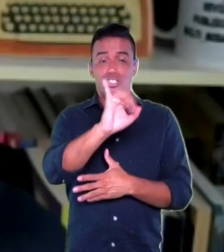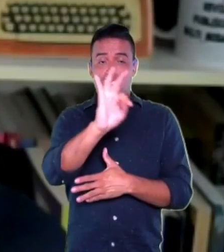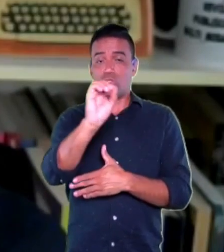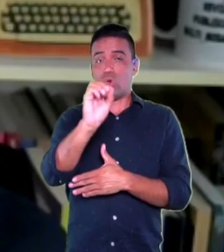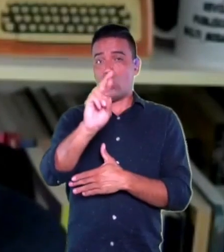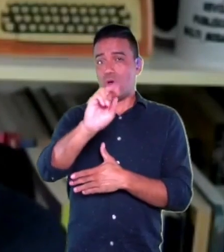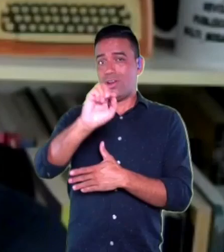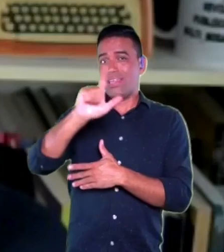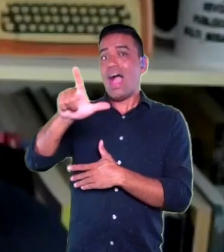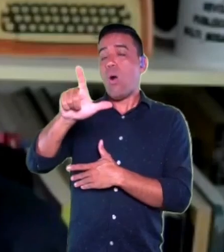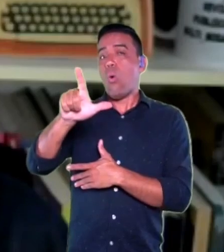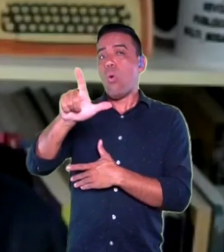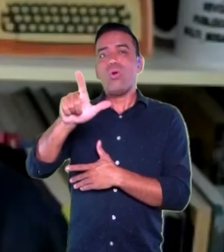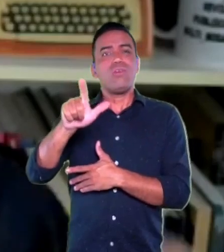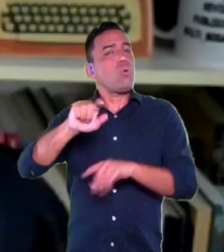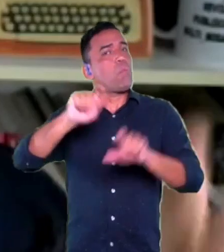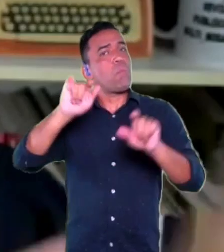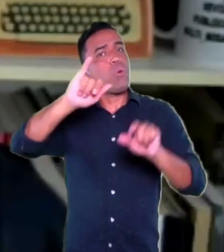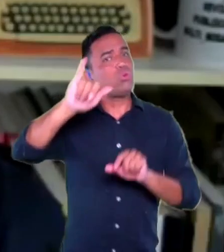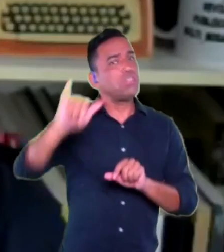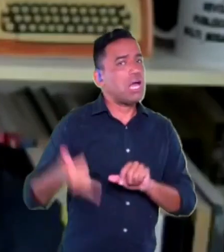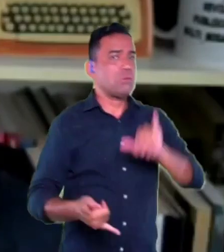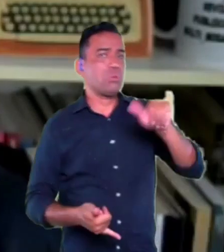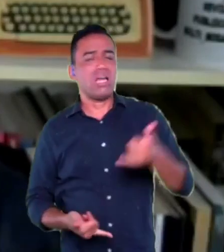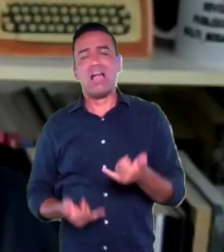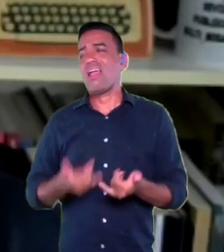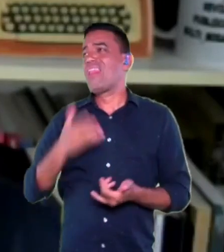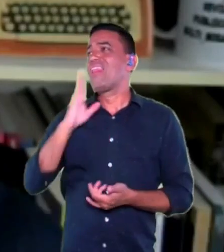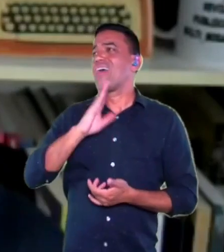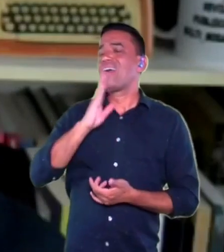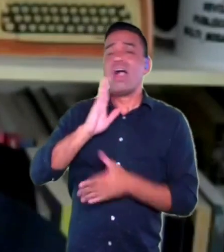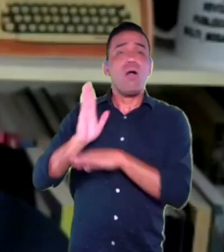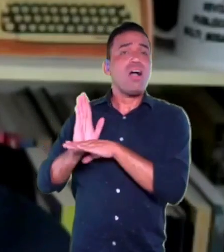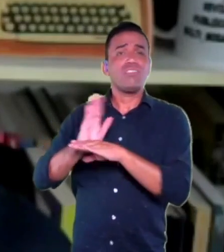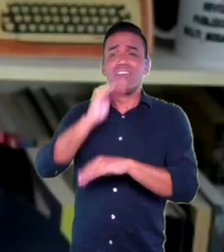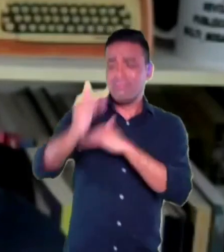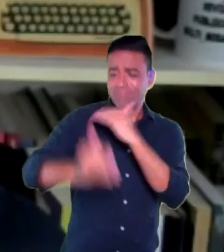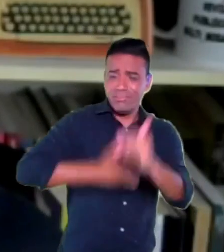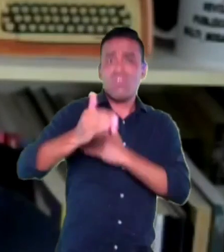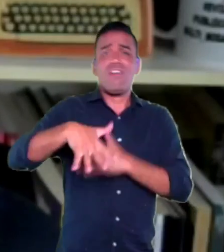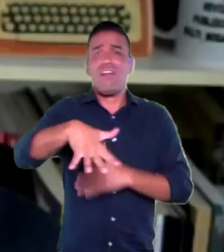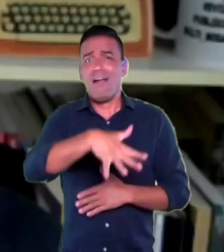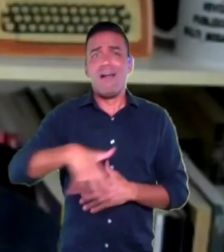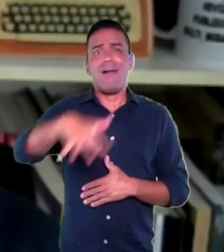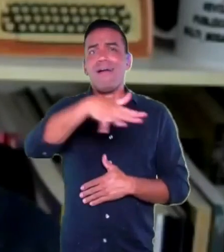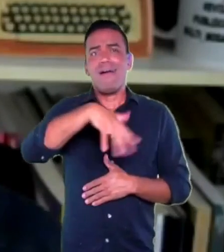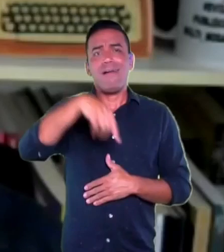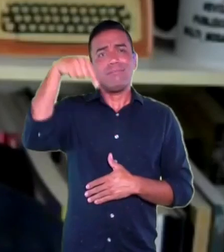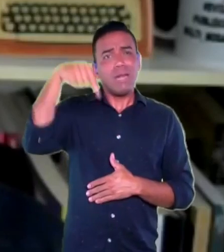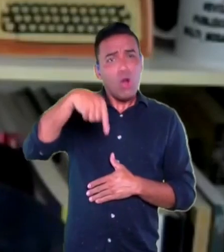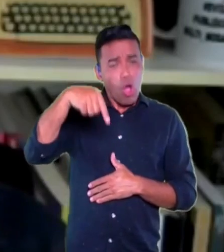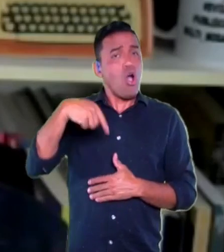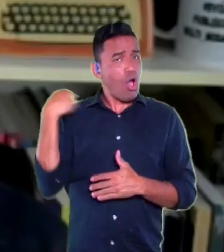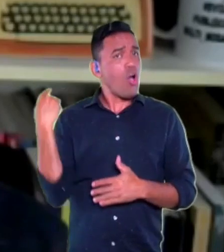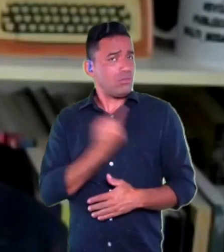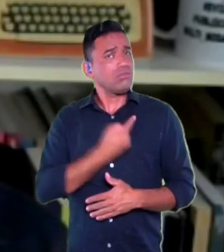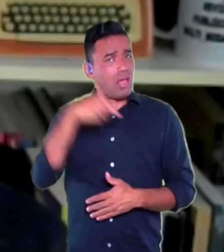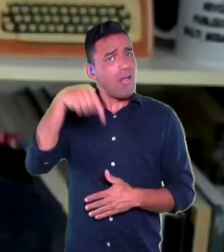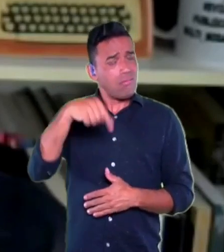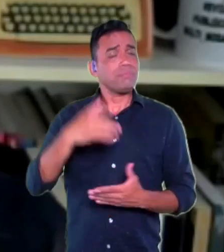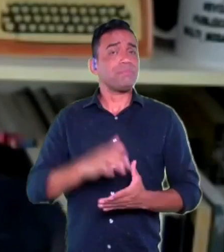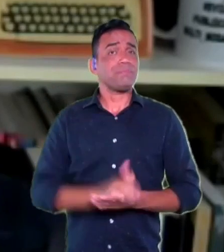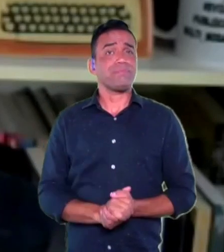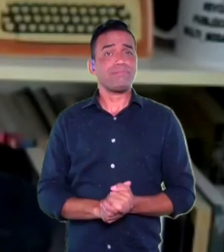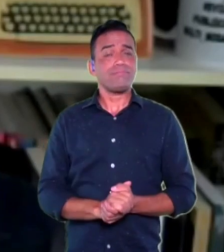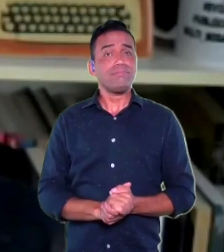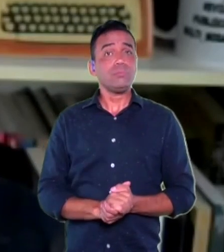Tive oportunidades muito legais, ajudei a construir essa área para nós aqui. Então,